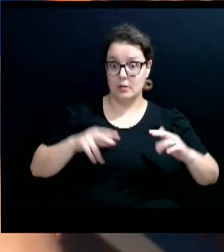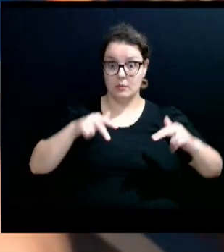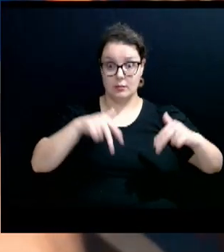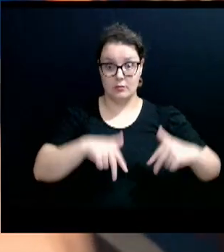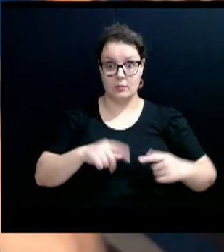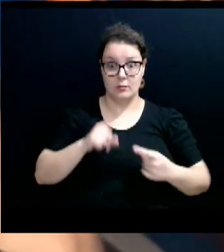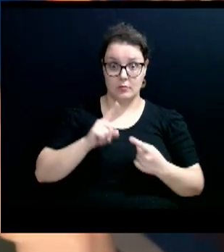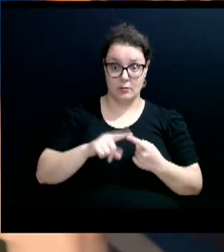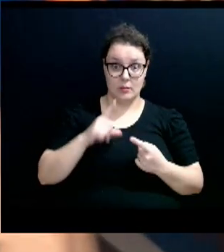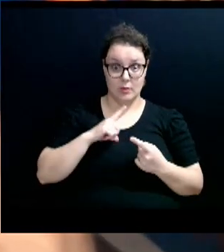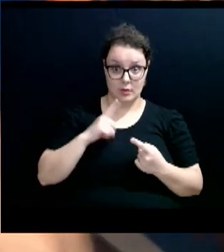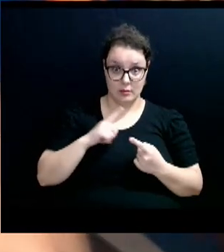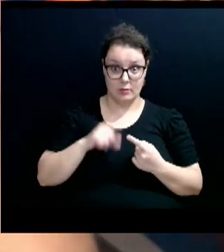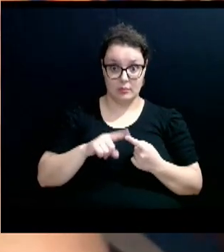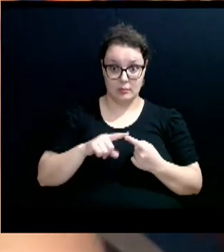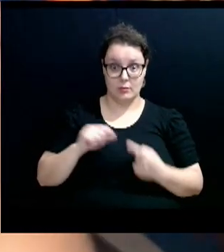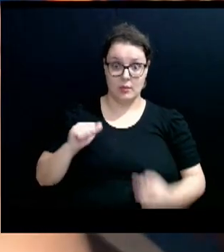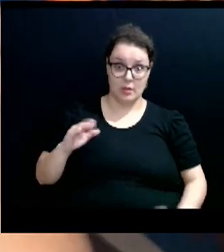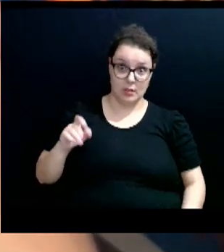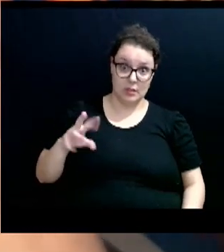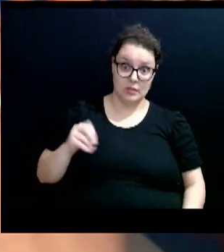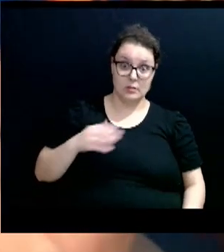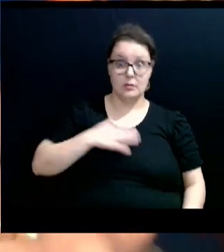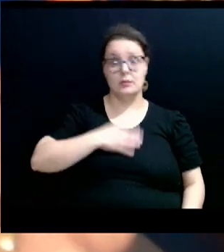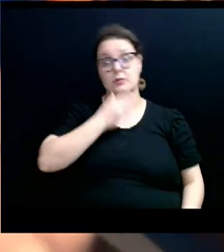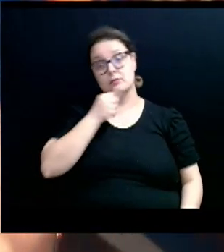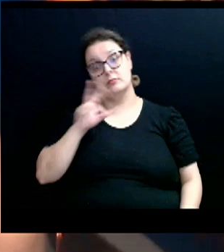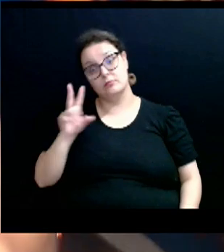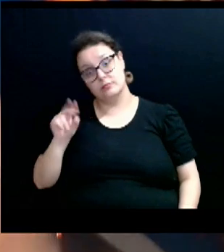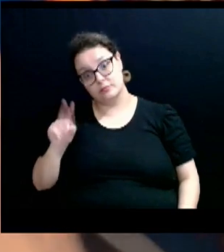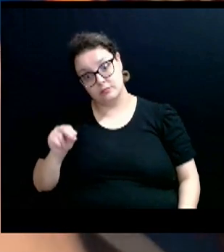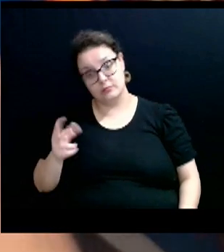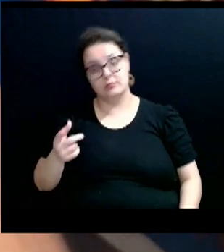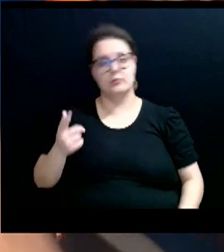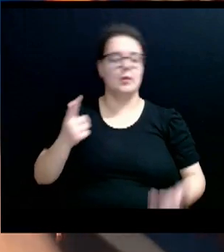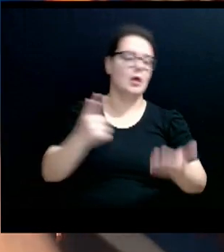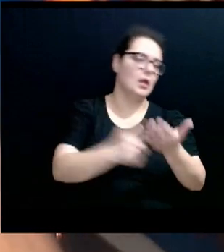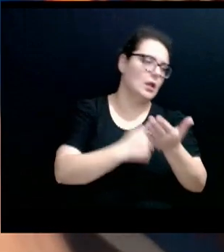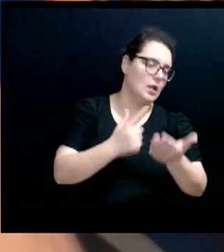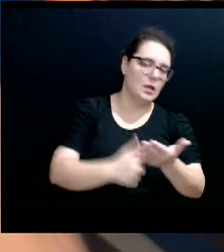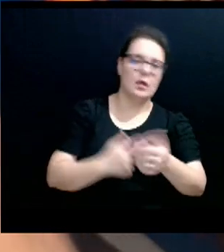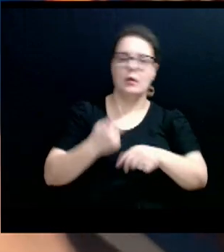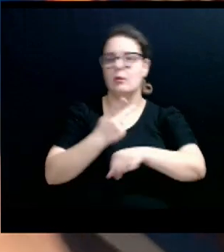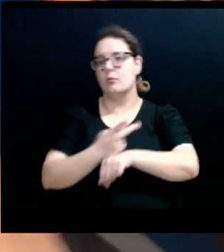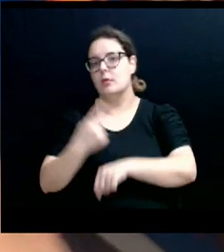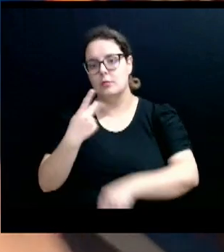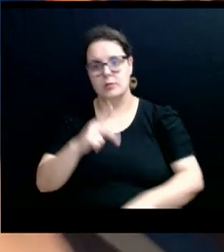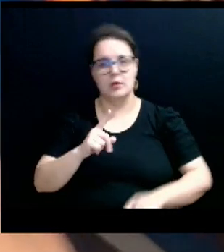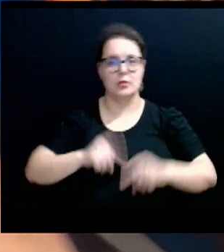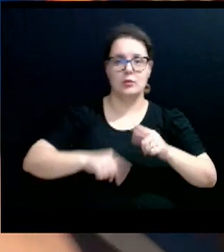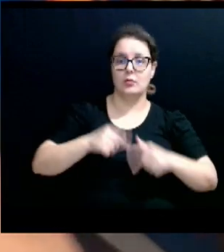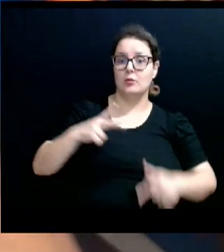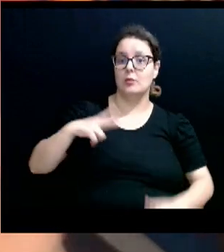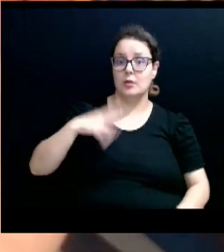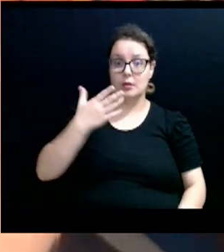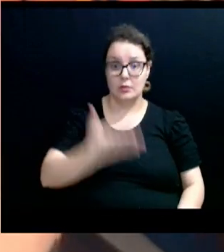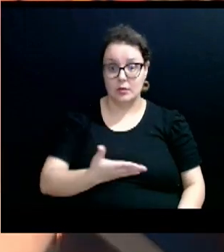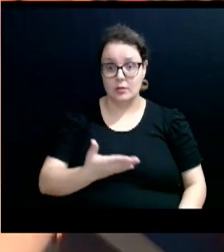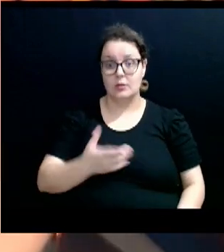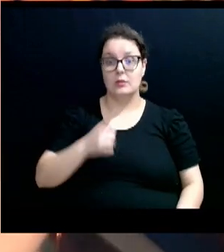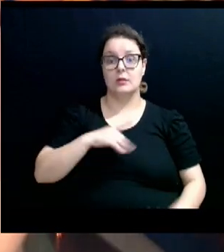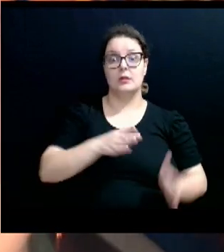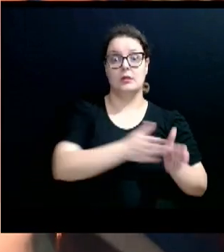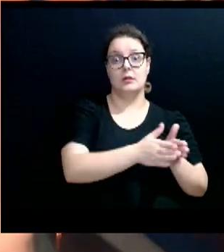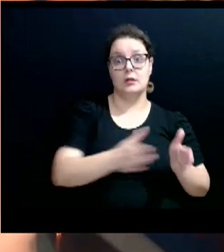um acervo do meu avô, então tem livros, tem prêmios dele, tem objeto pessoal, tem a linha do tempo dele.